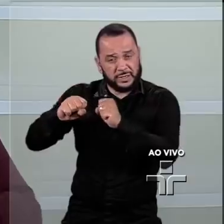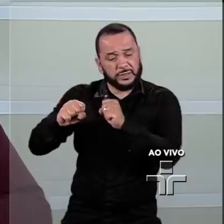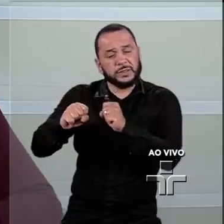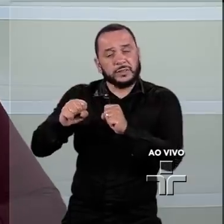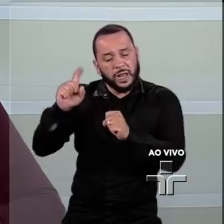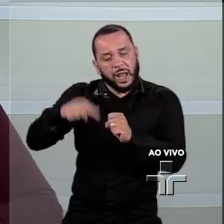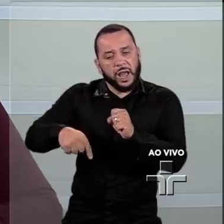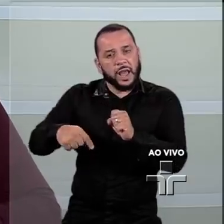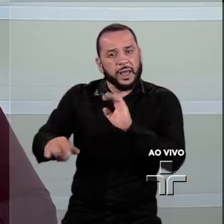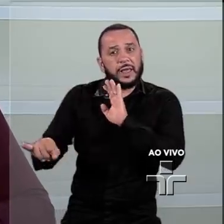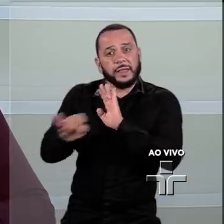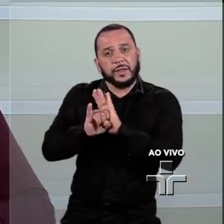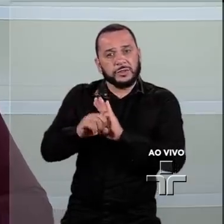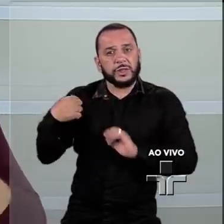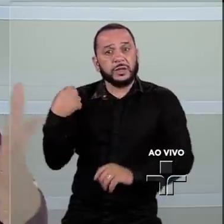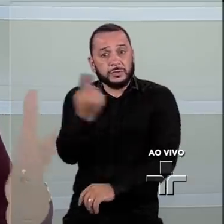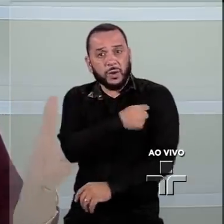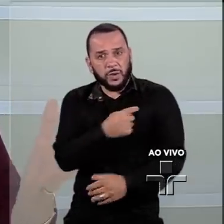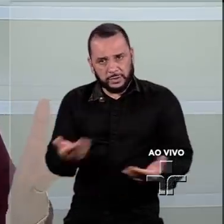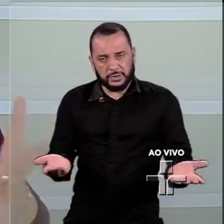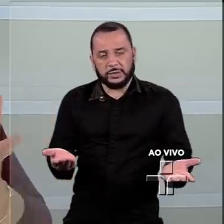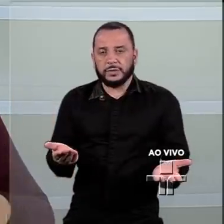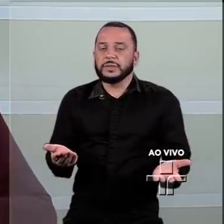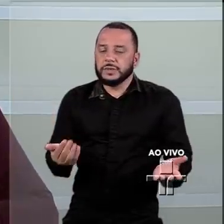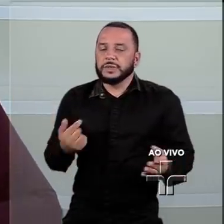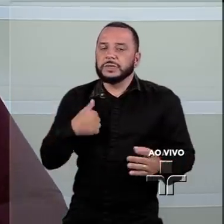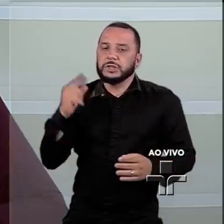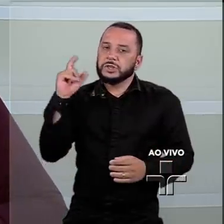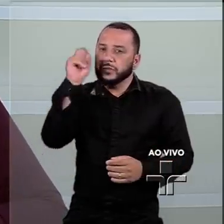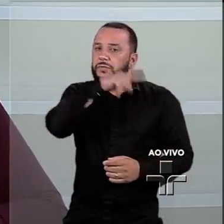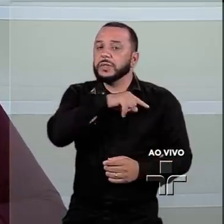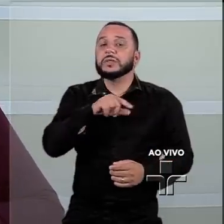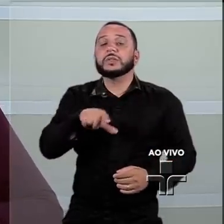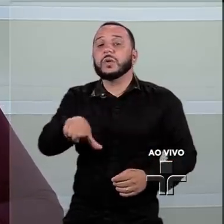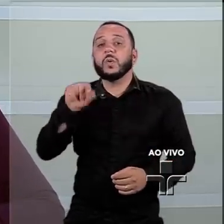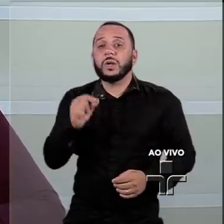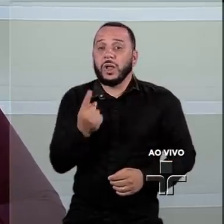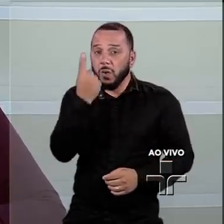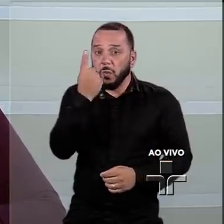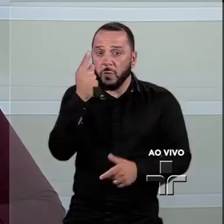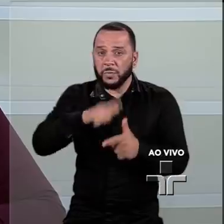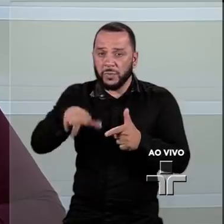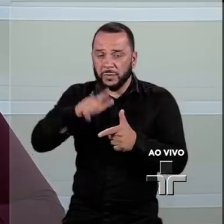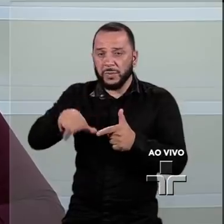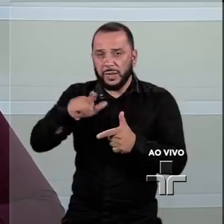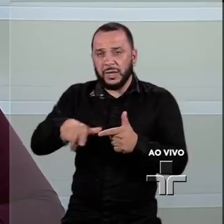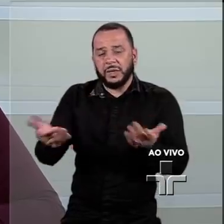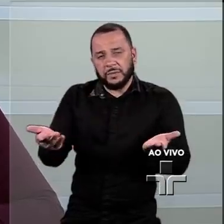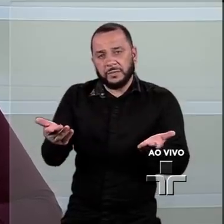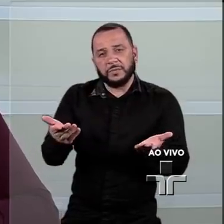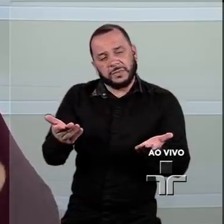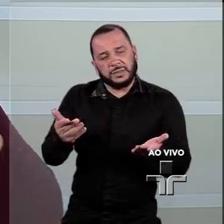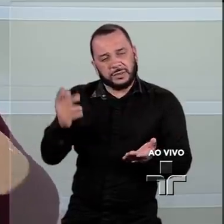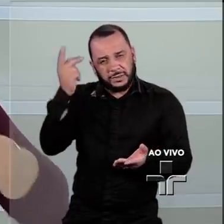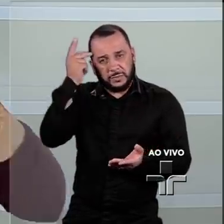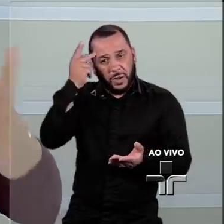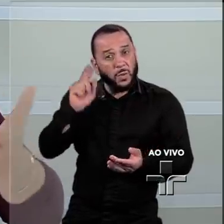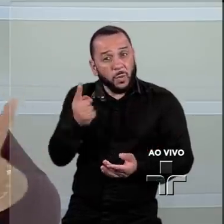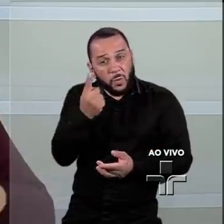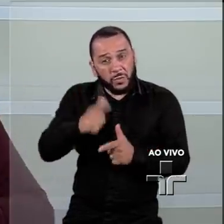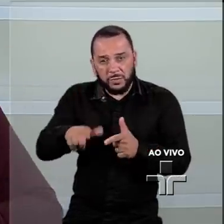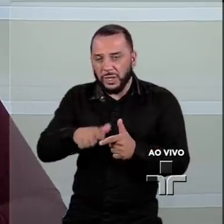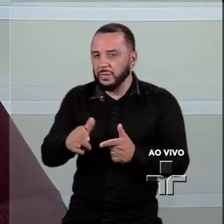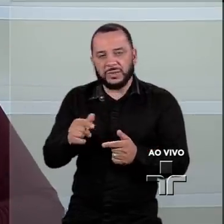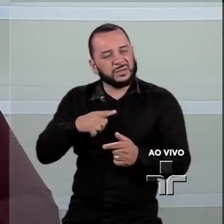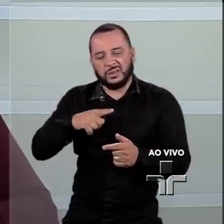nossa identidade e é difícil realmente escolher um problema para definir São Paulo. Eu não sou paulistana,